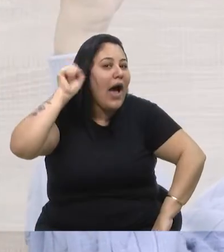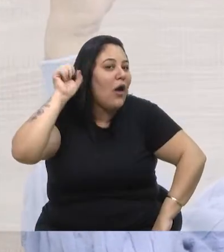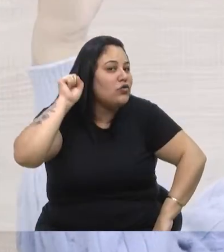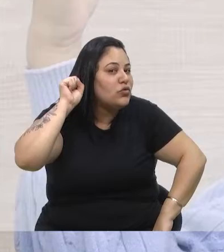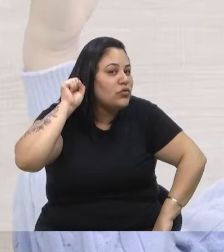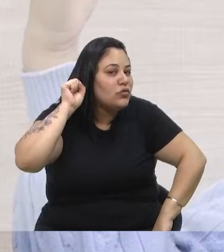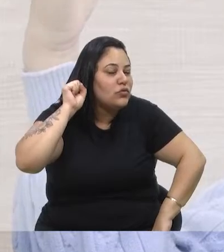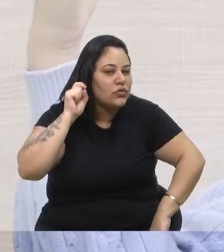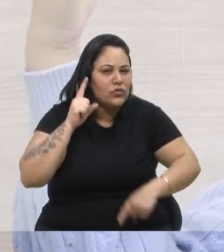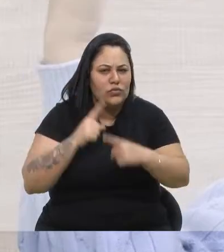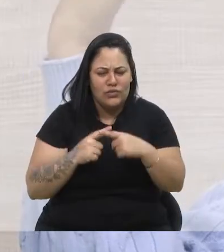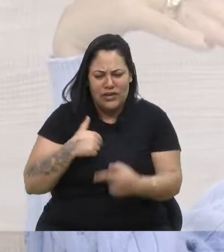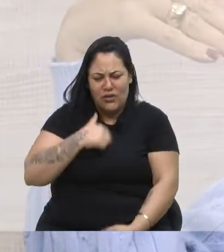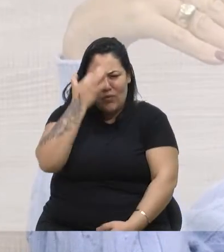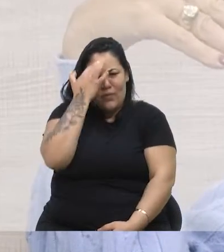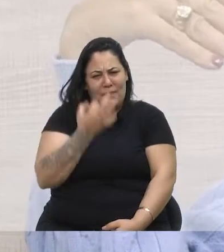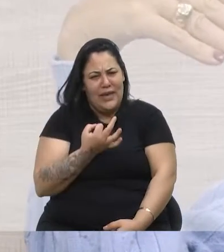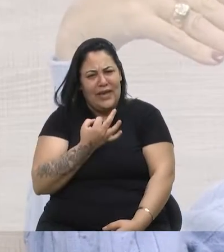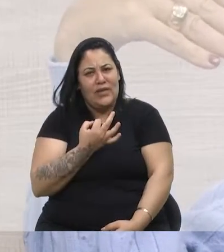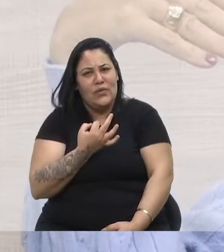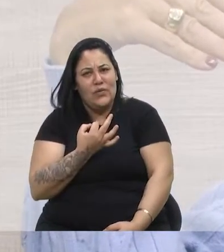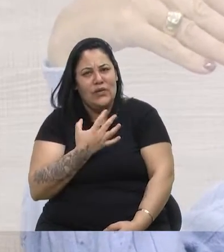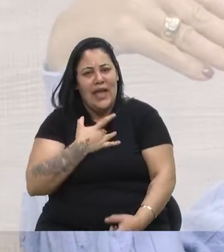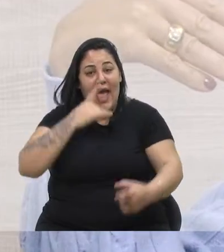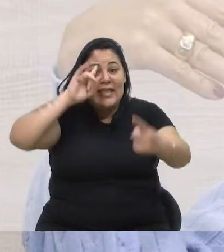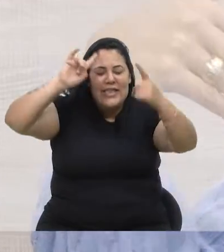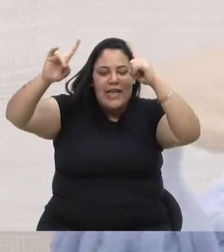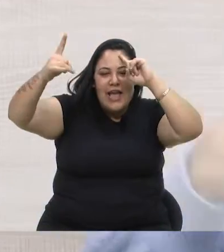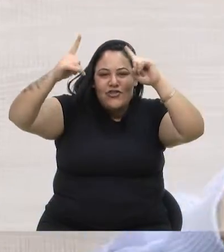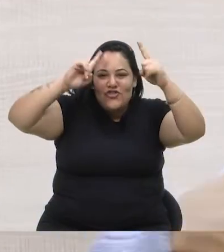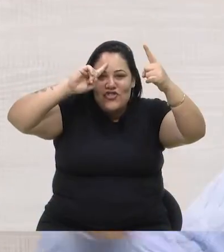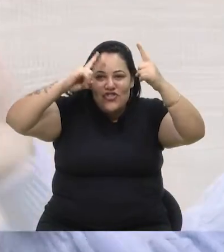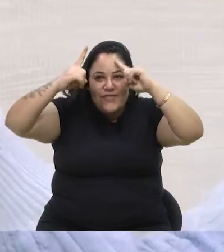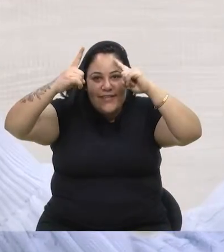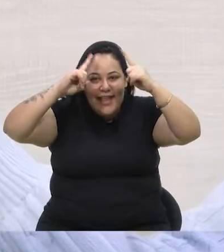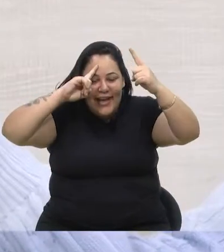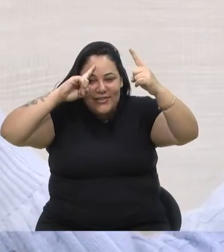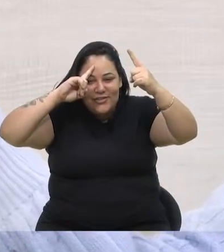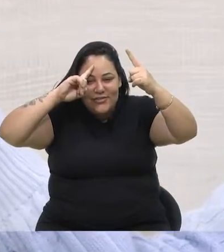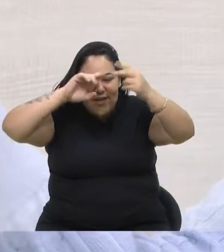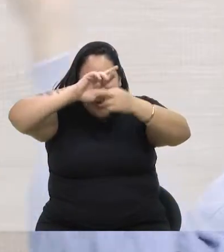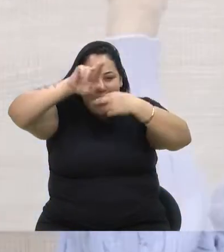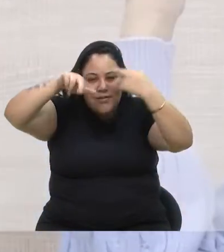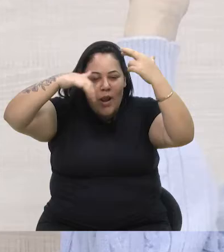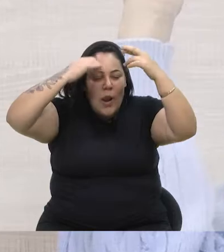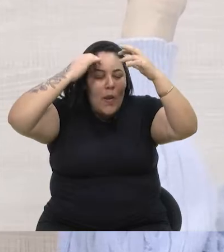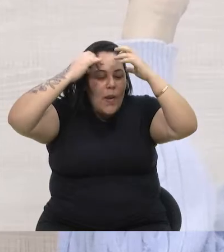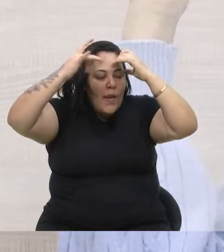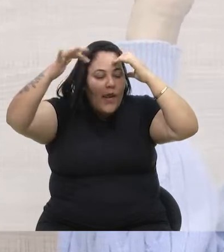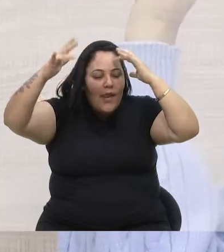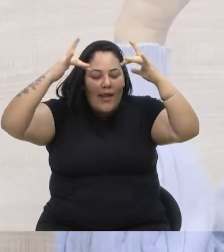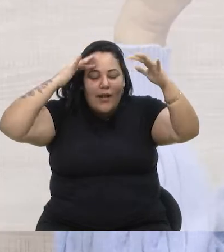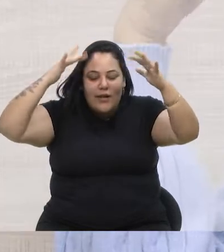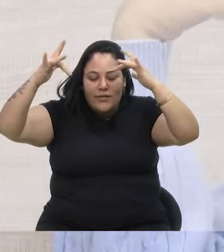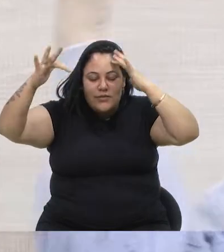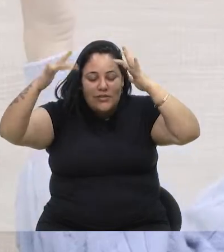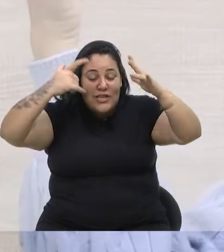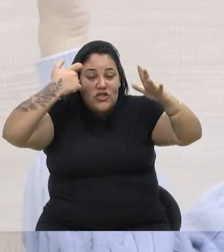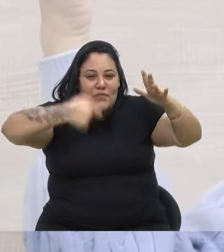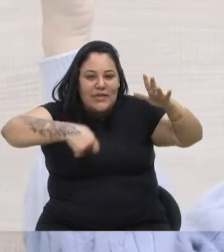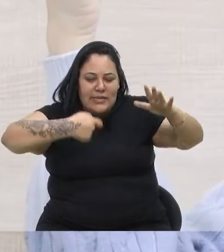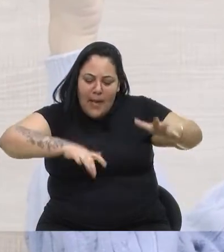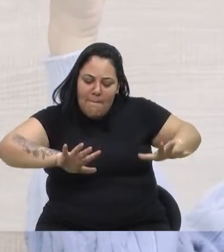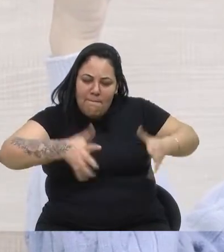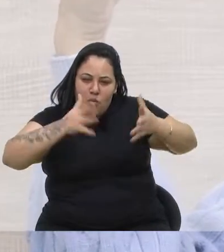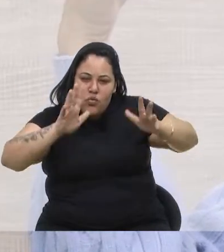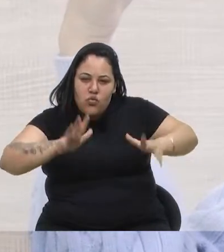áudio, porque eu entendo muito forte e a criatividade, ela vem da imaginação. Então, quanto mais a gente